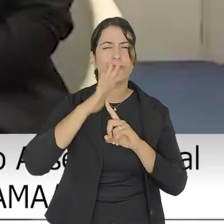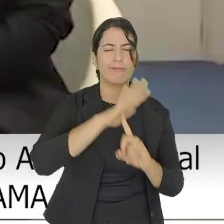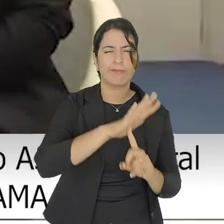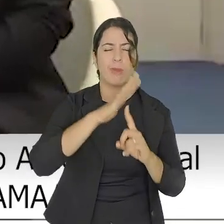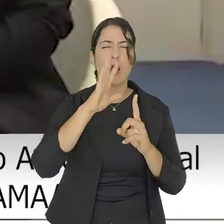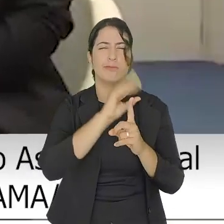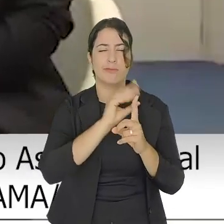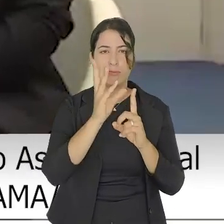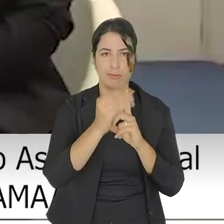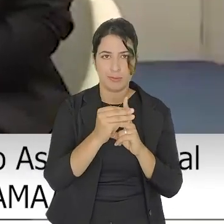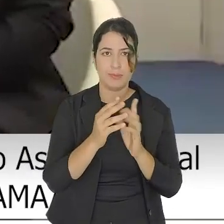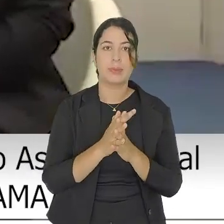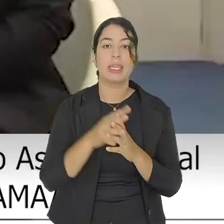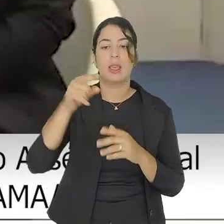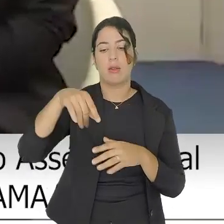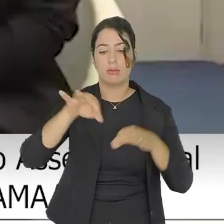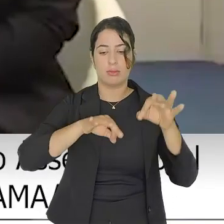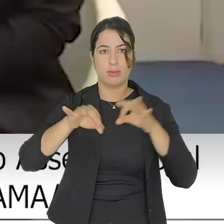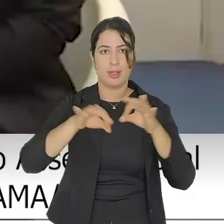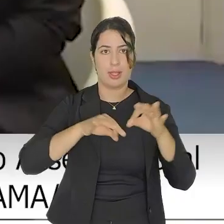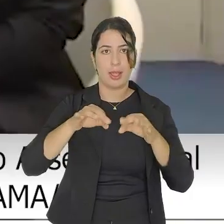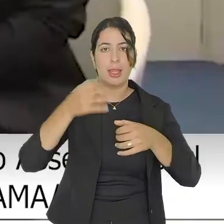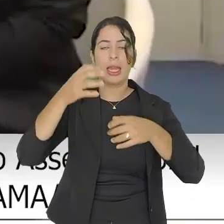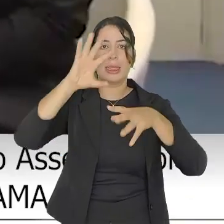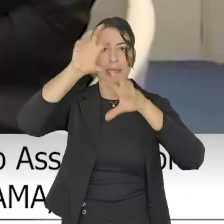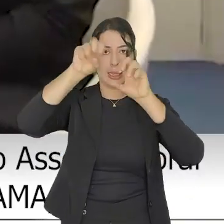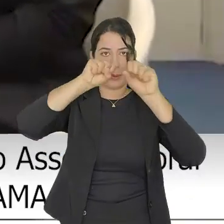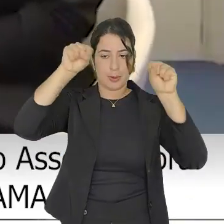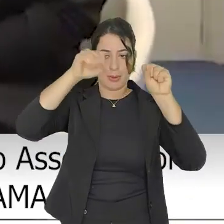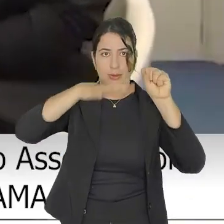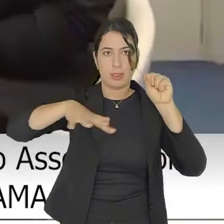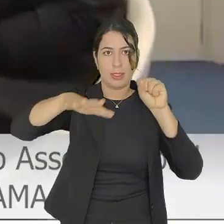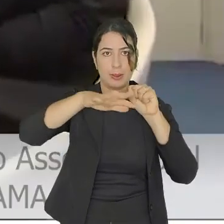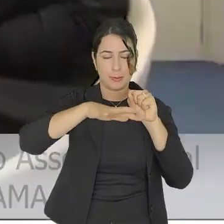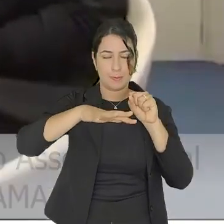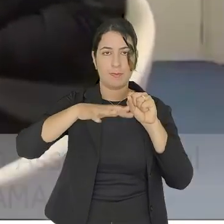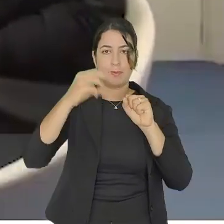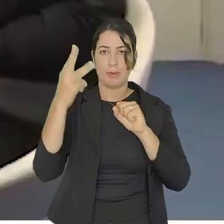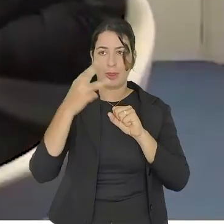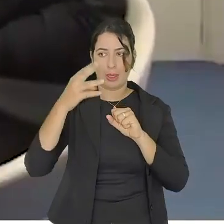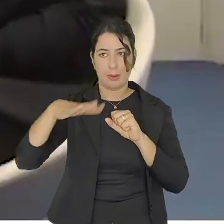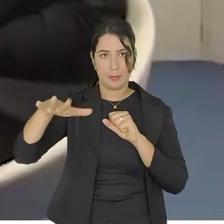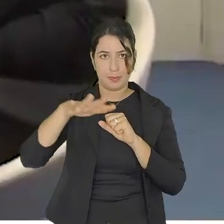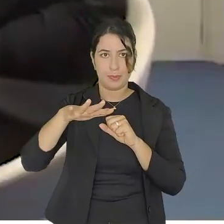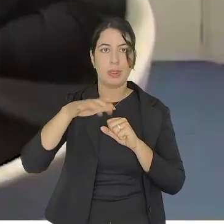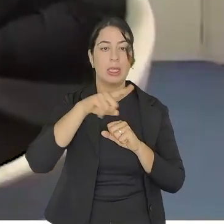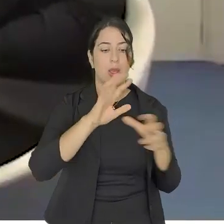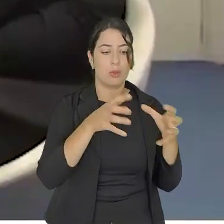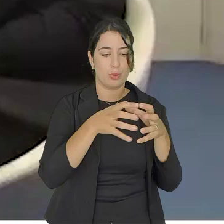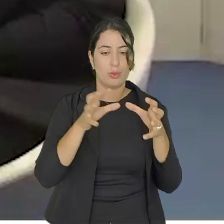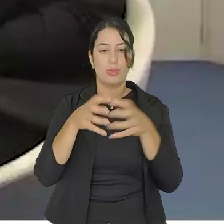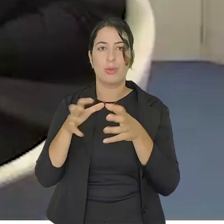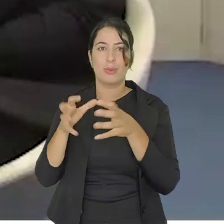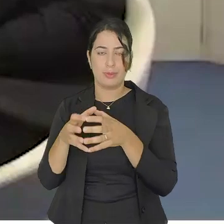sendo organizado aqui no Tribunal Regional Federal da Terceira Região pelas comissões de prevenção e assédio